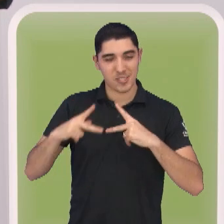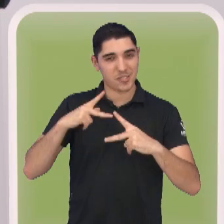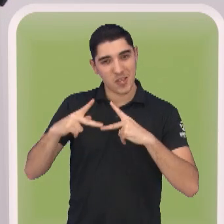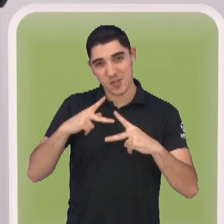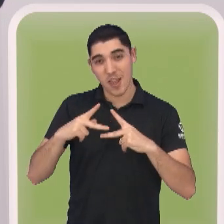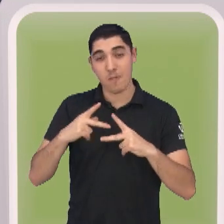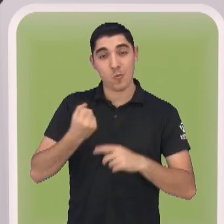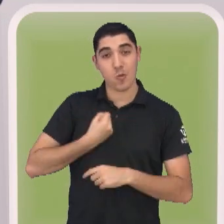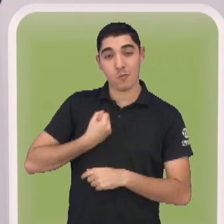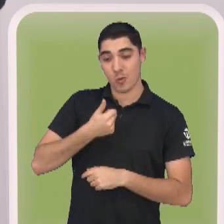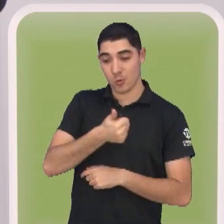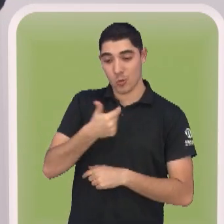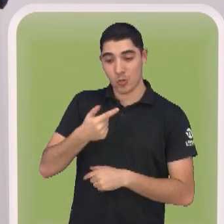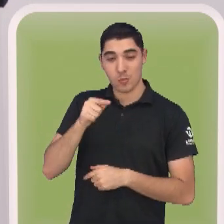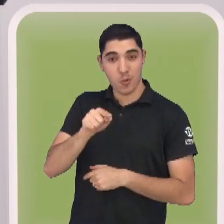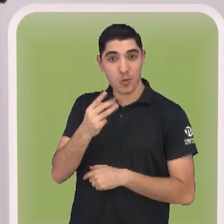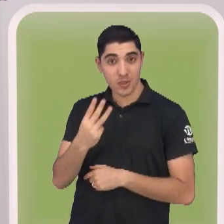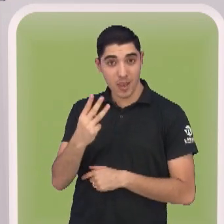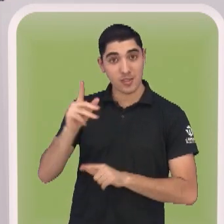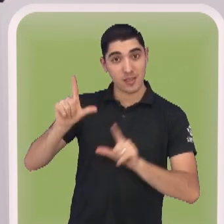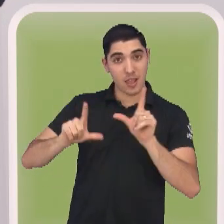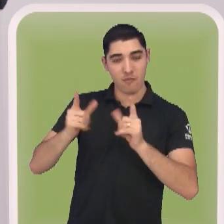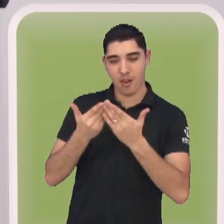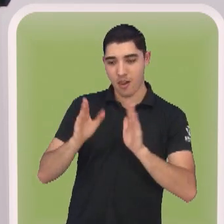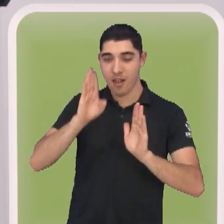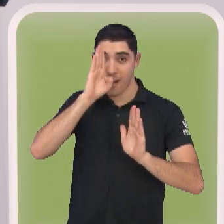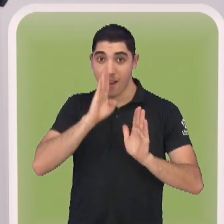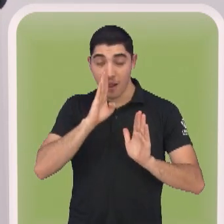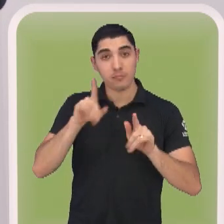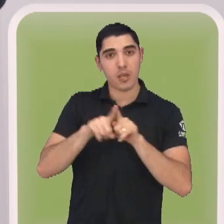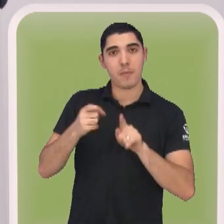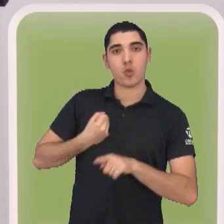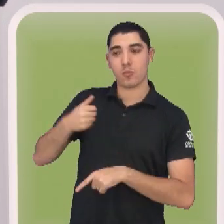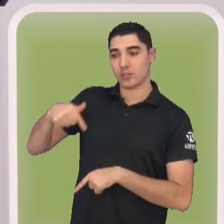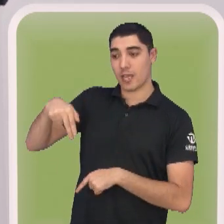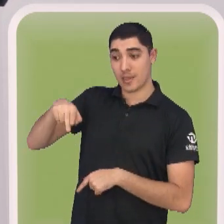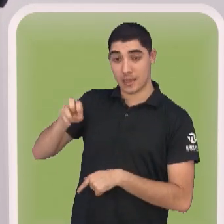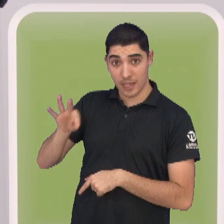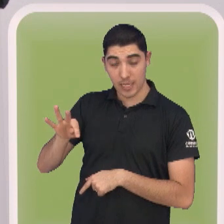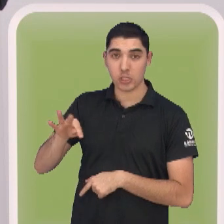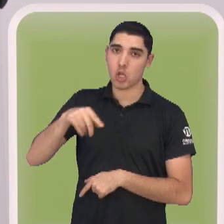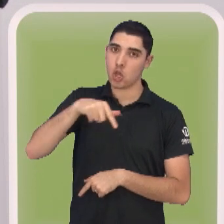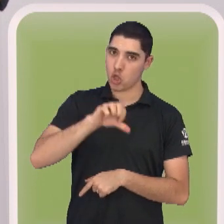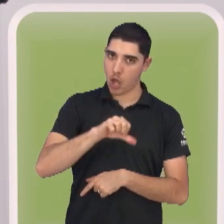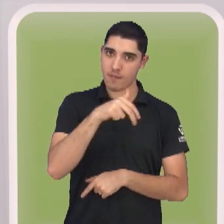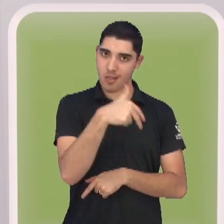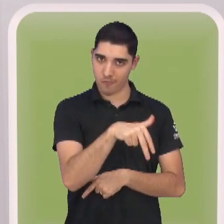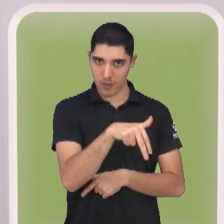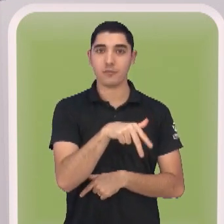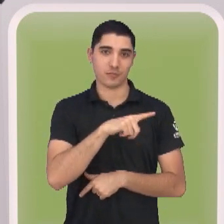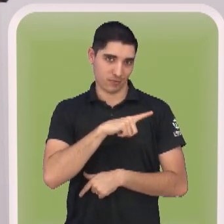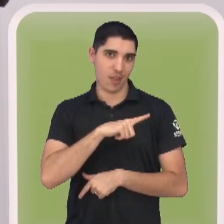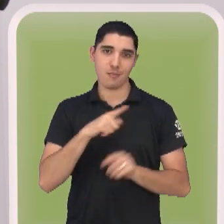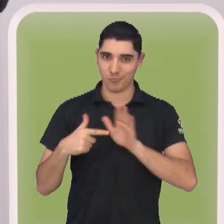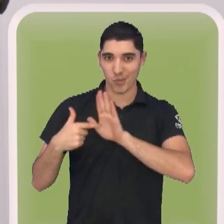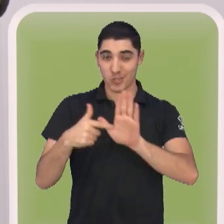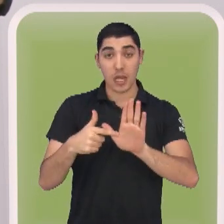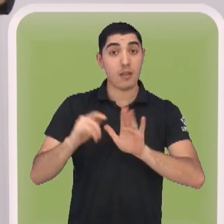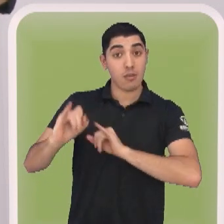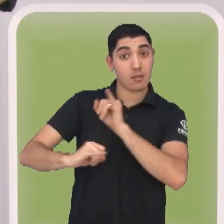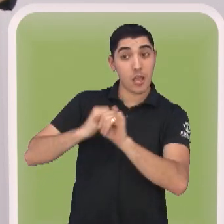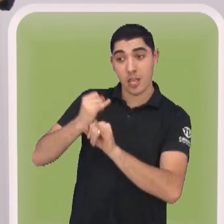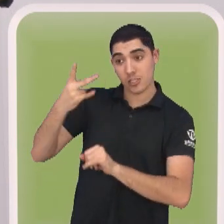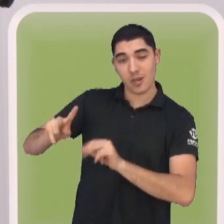dos Campos canal 12.3 em TV aberta além do canal 7 da net e também nove da Vivo TV também estamos na internet